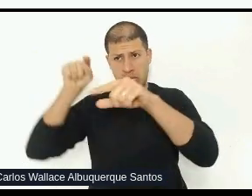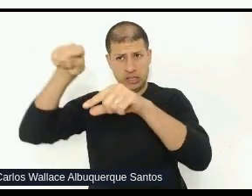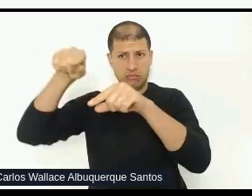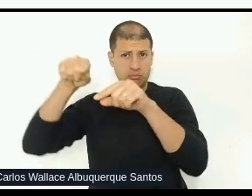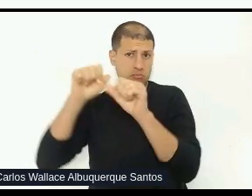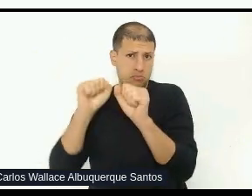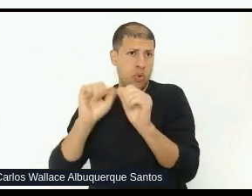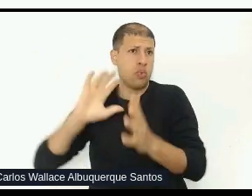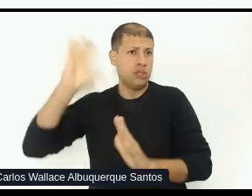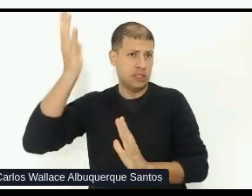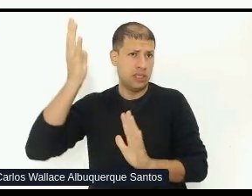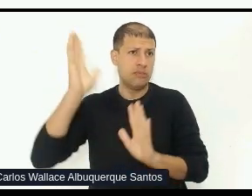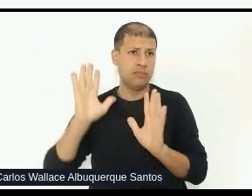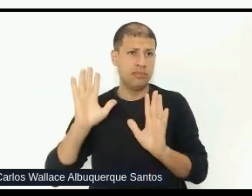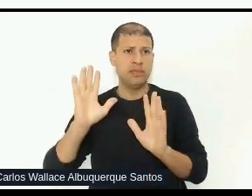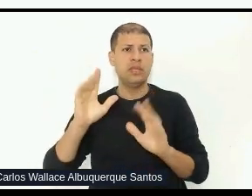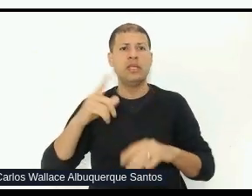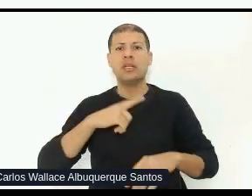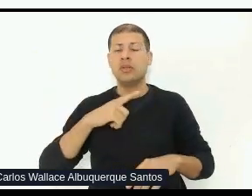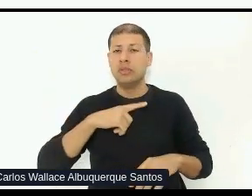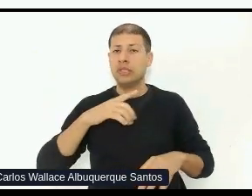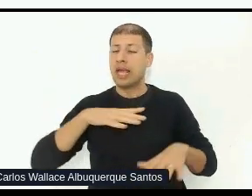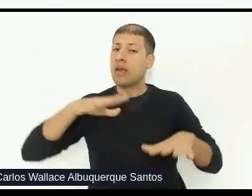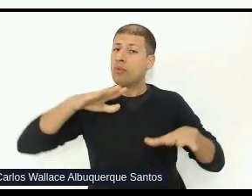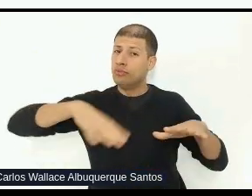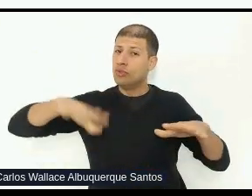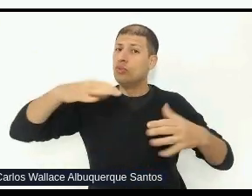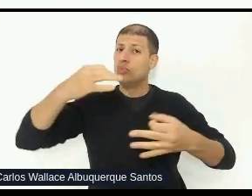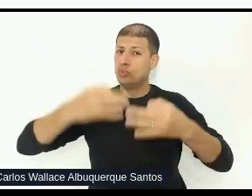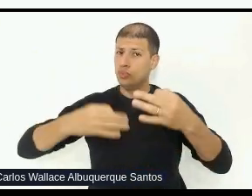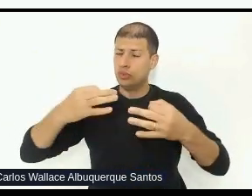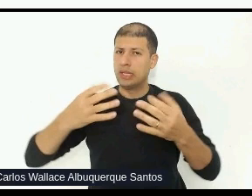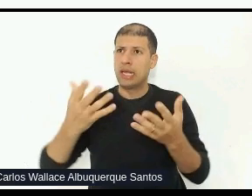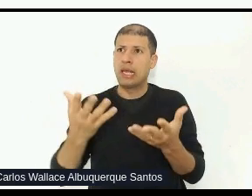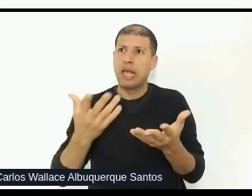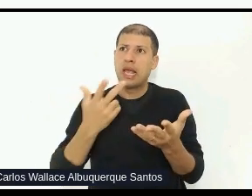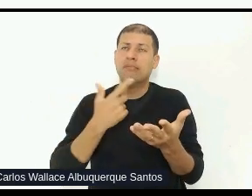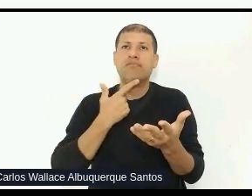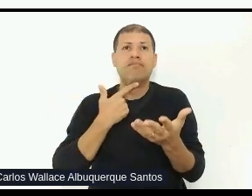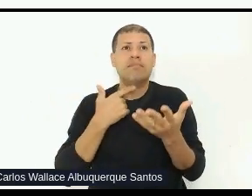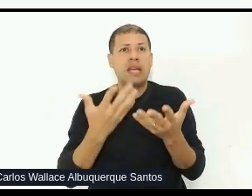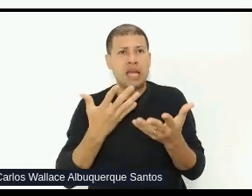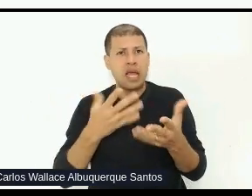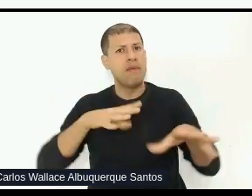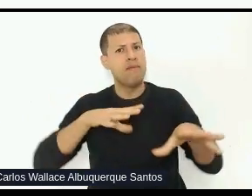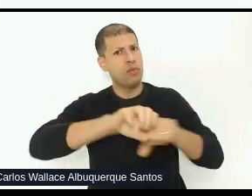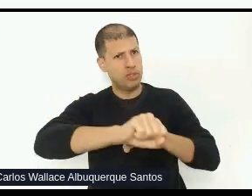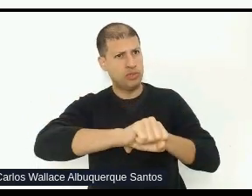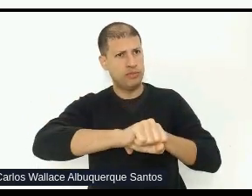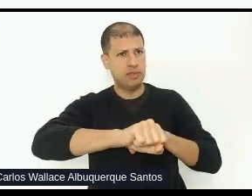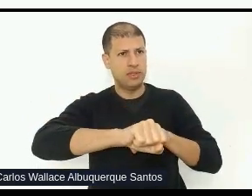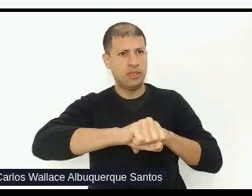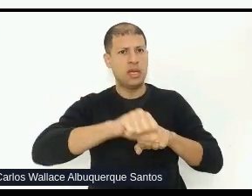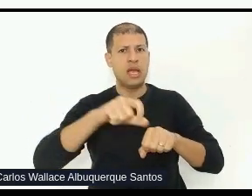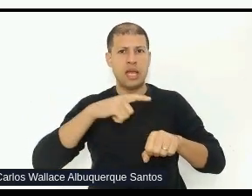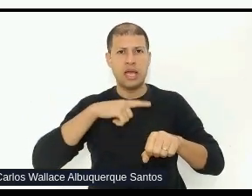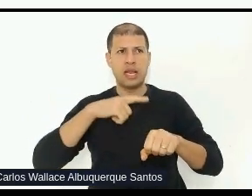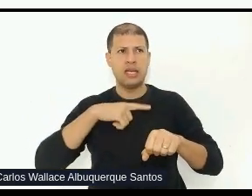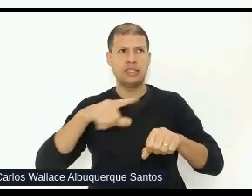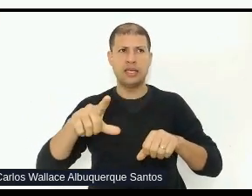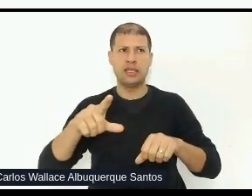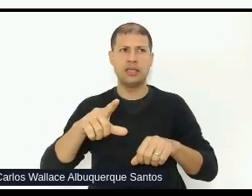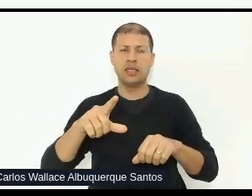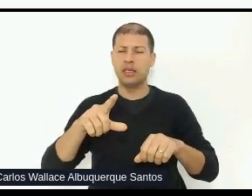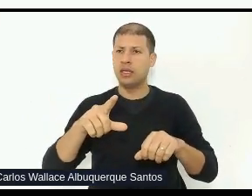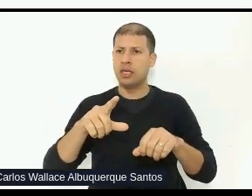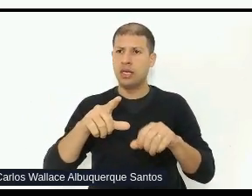assim, existe uma dimensão que a gente quer e deseja, né, que ela é formativa, ela é dialógica, e que busca